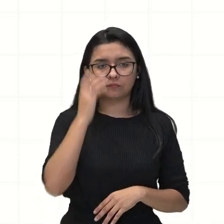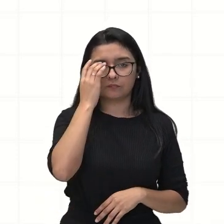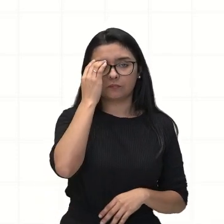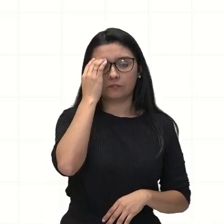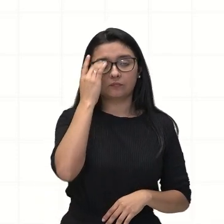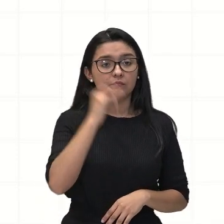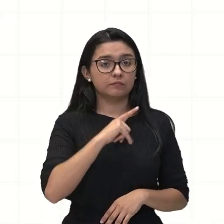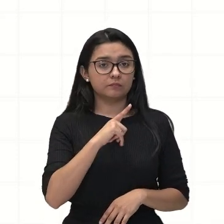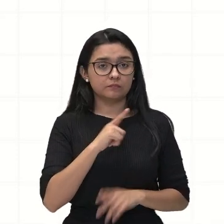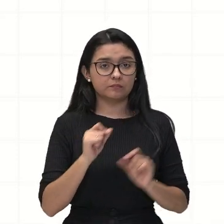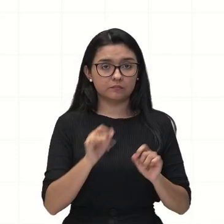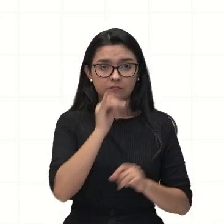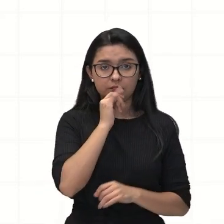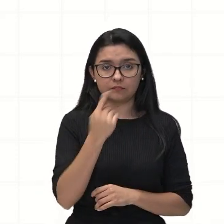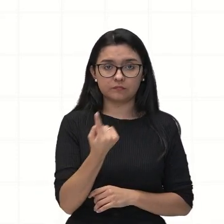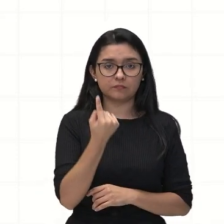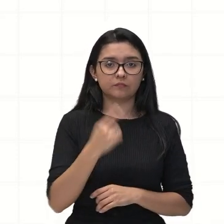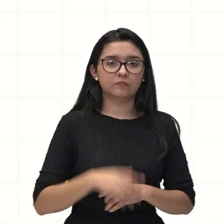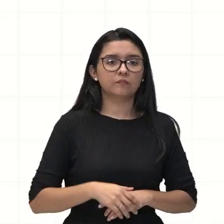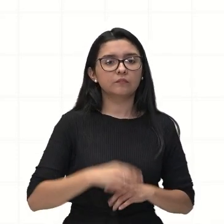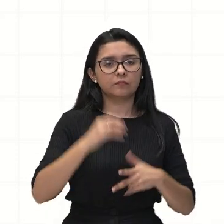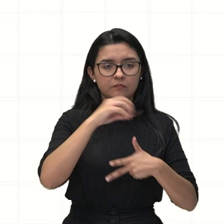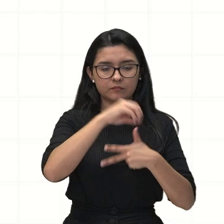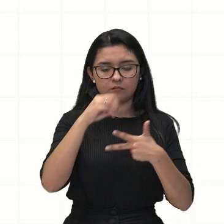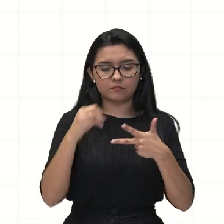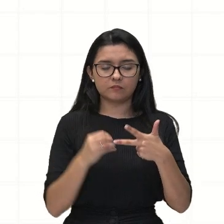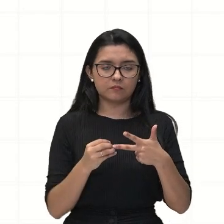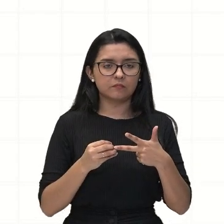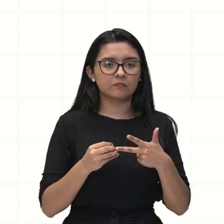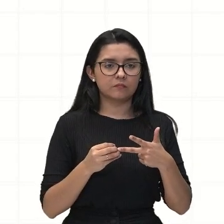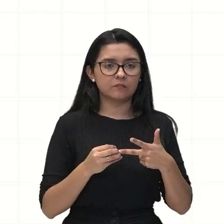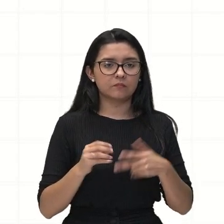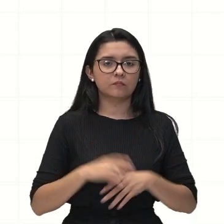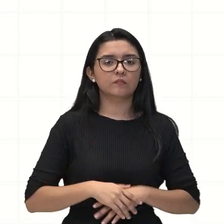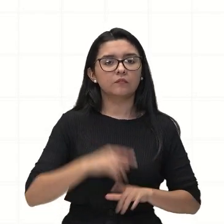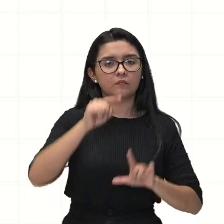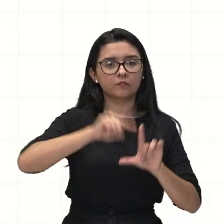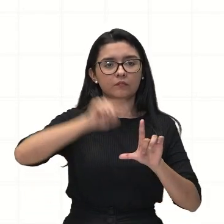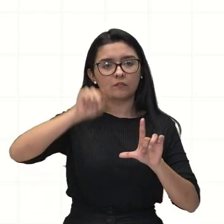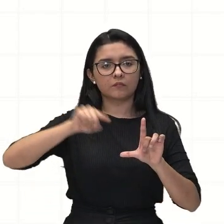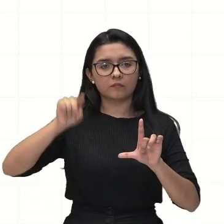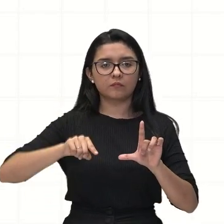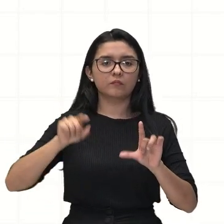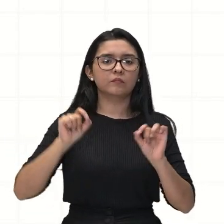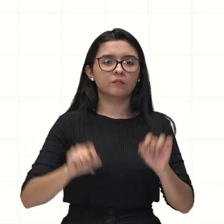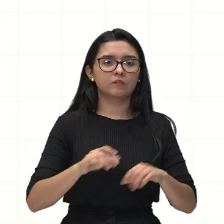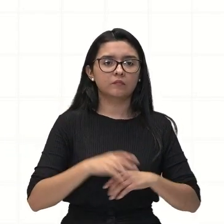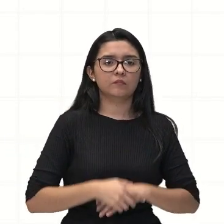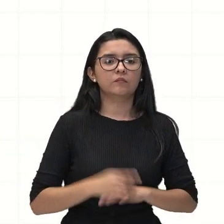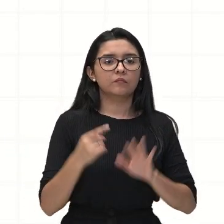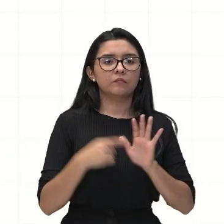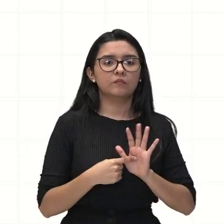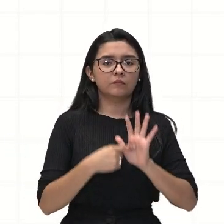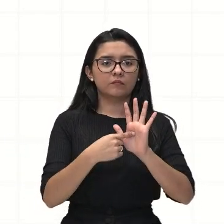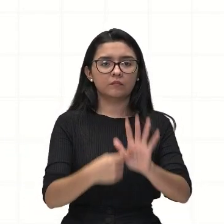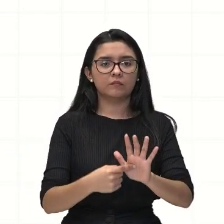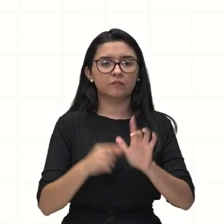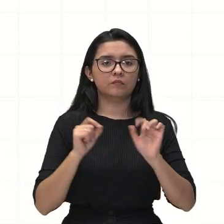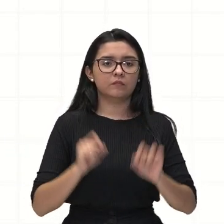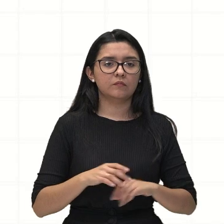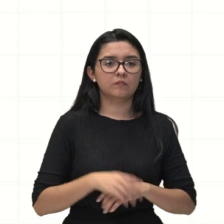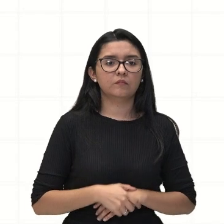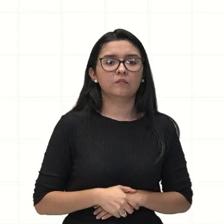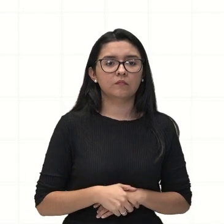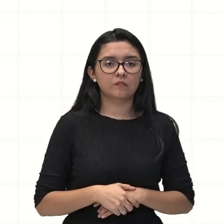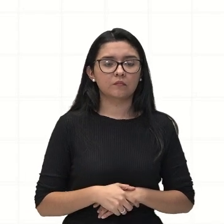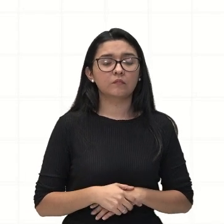Temos aqui um exemplo, né? Enem foi adaptado, o gráfico mostra as receitas e despesas de uma empresa nos meses de junho a novembro de um ano. O